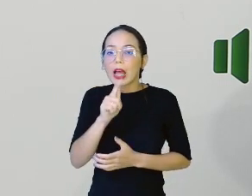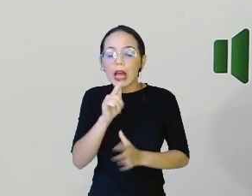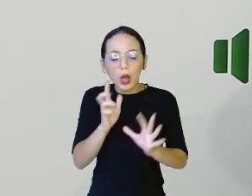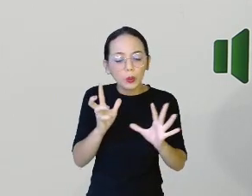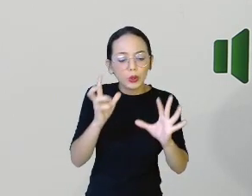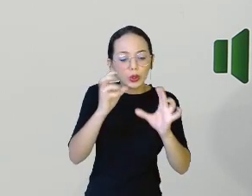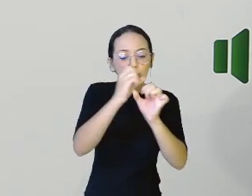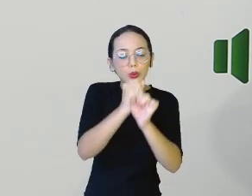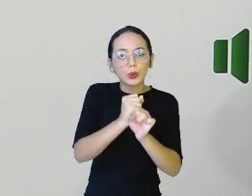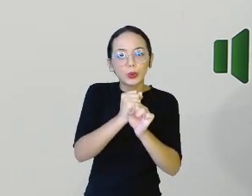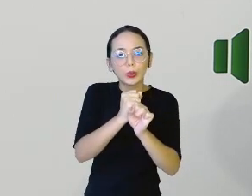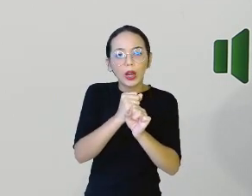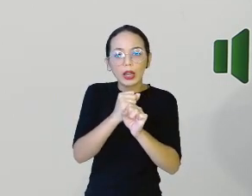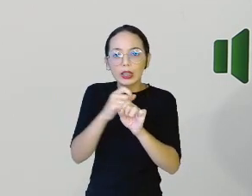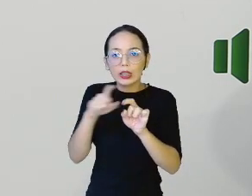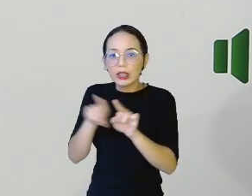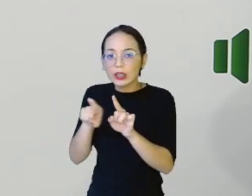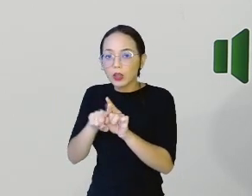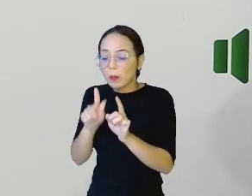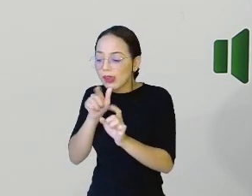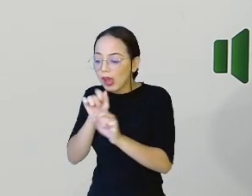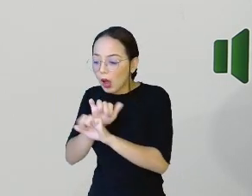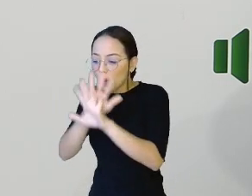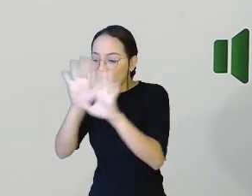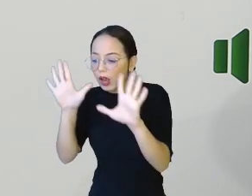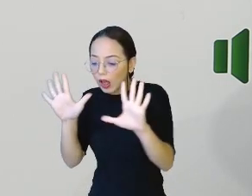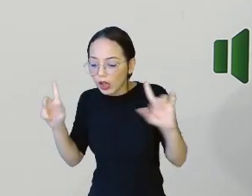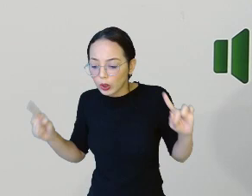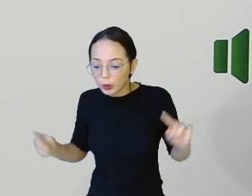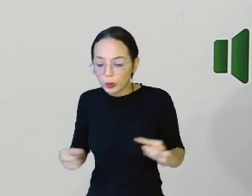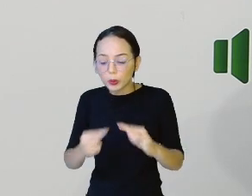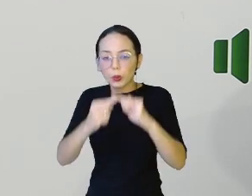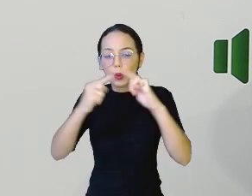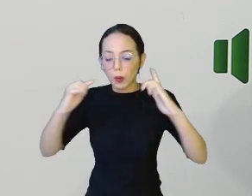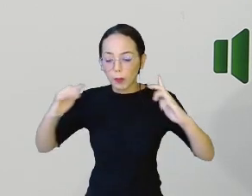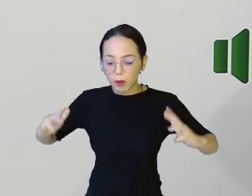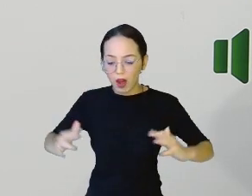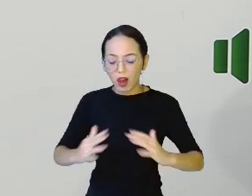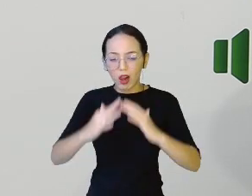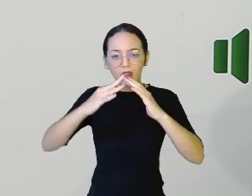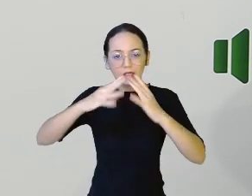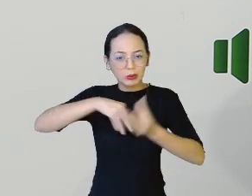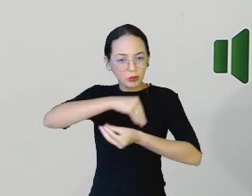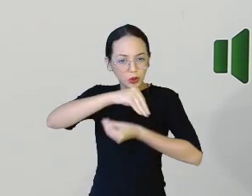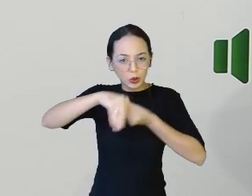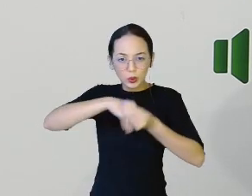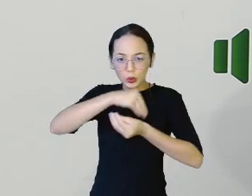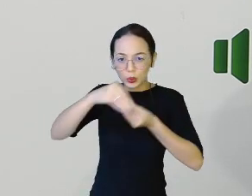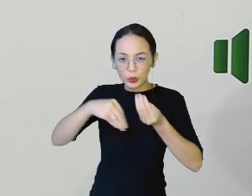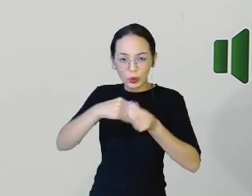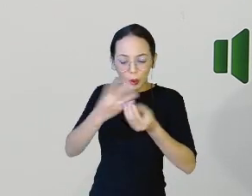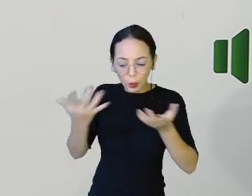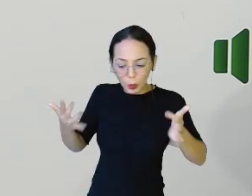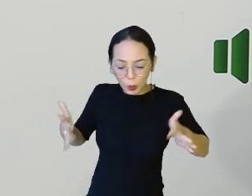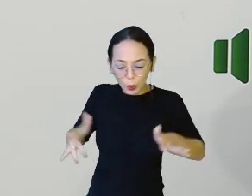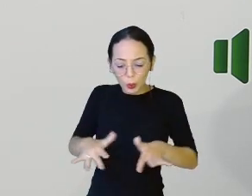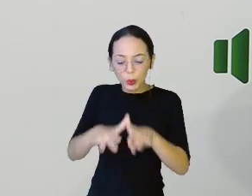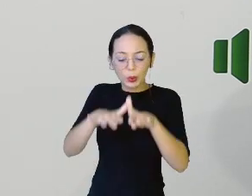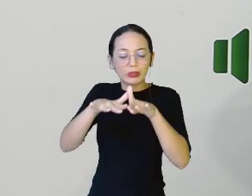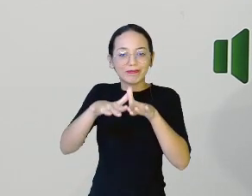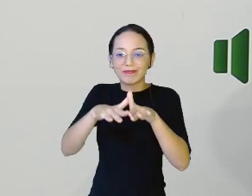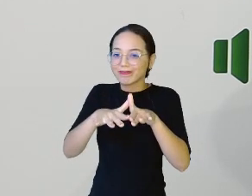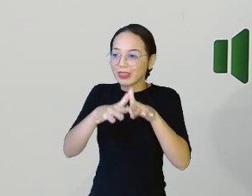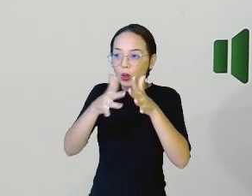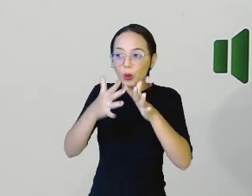Rio Negro e as águas barrentas do Rio Solimões não se misturam logo que se encontram e